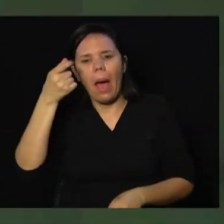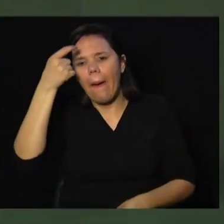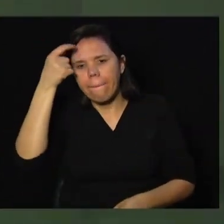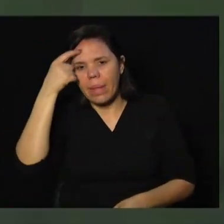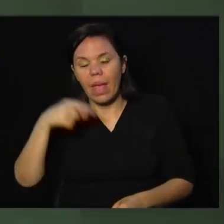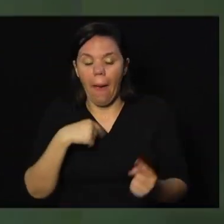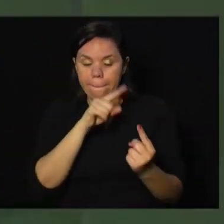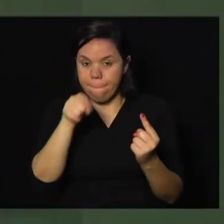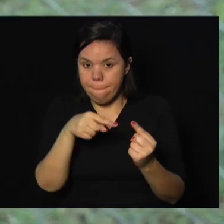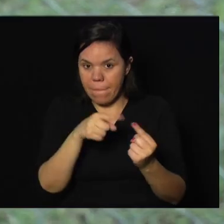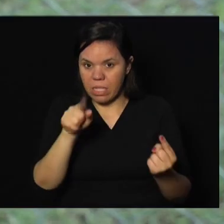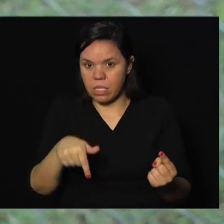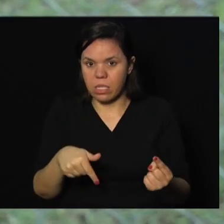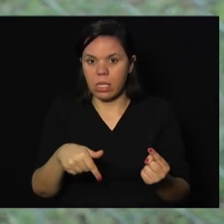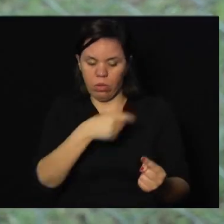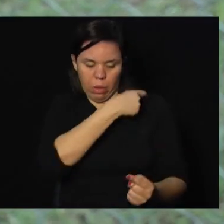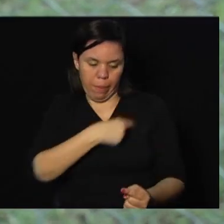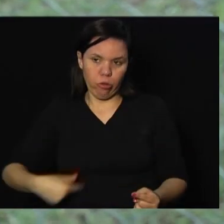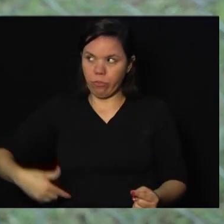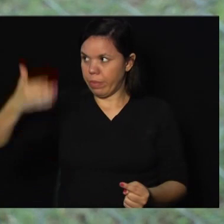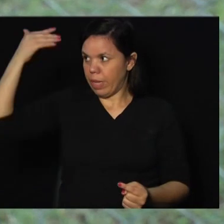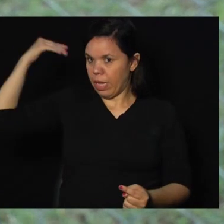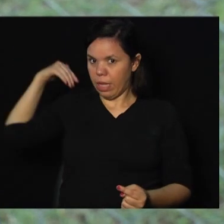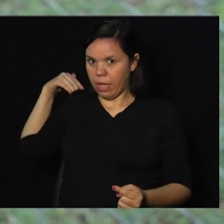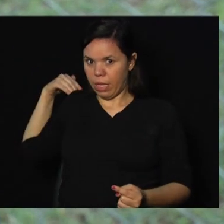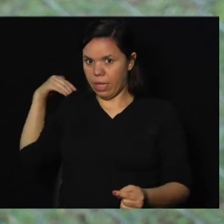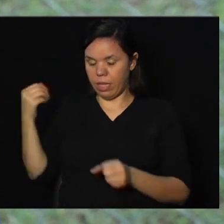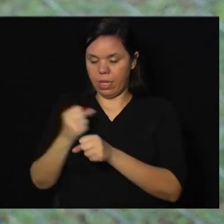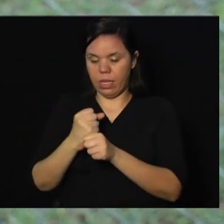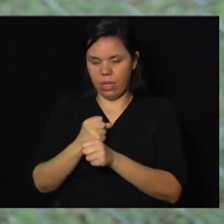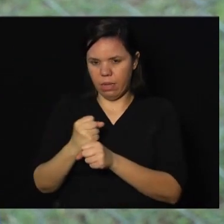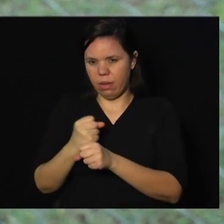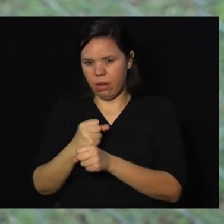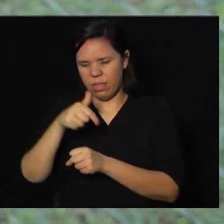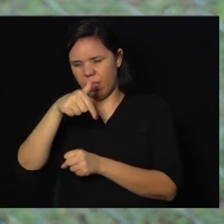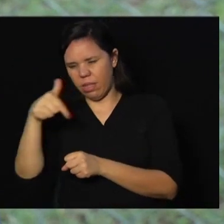A missão da Ponte Preta naquela época era de, pelo menos,